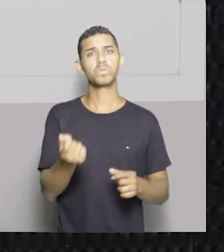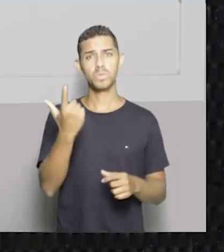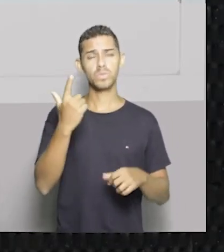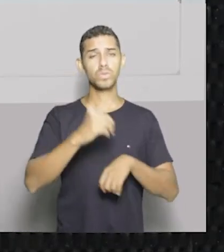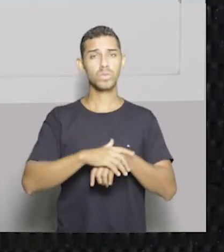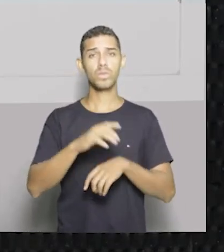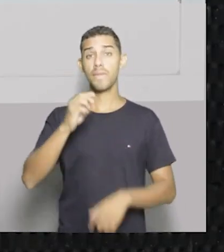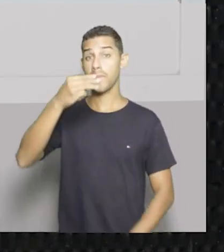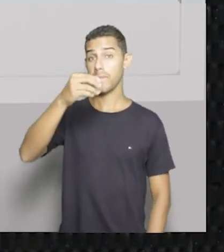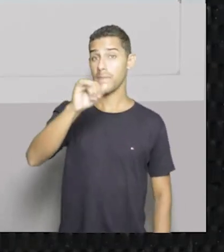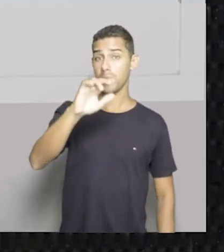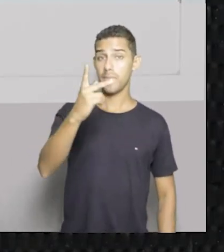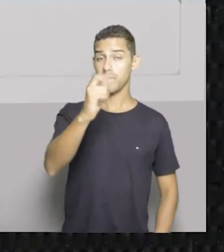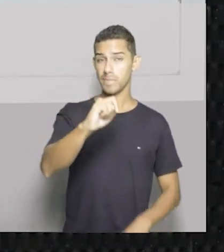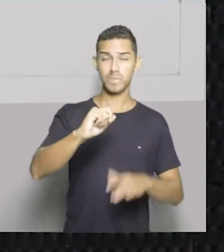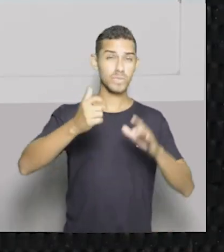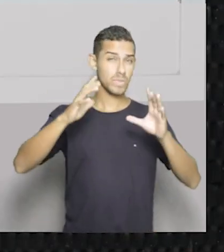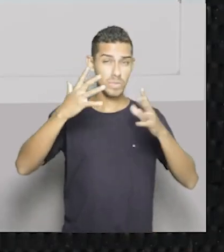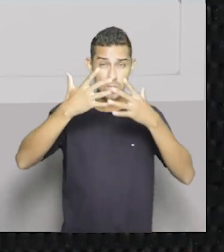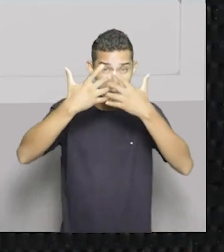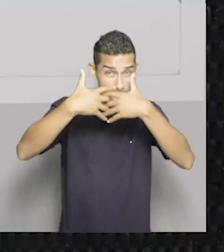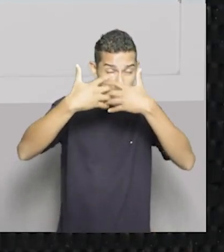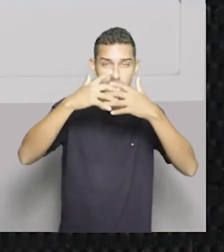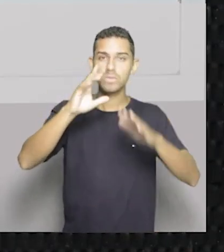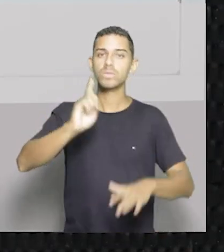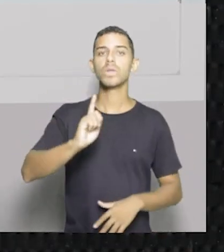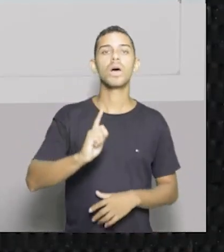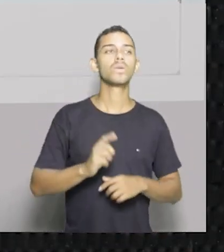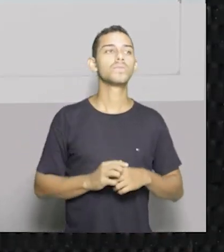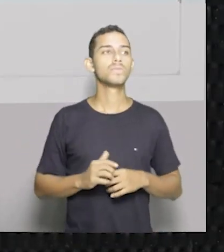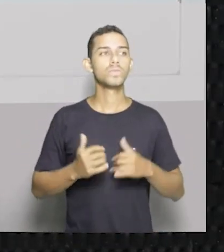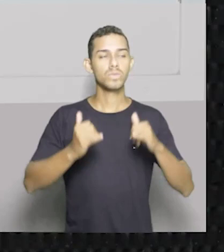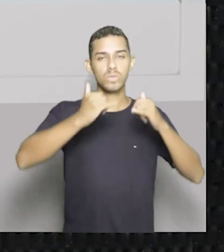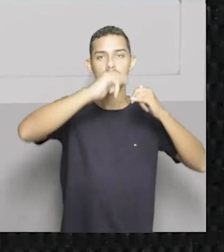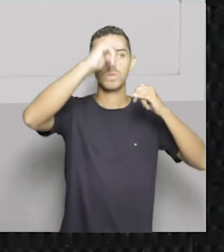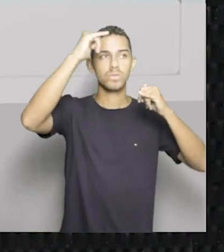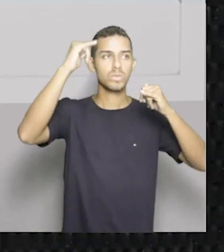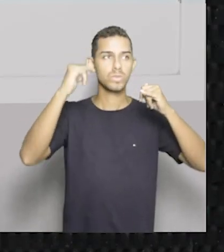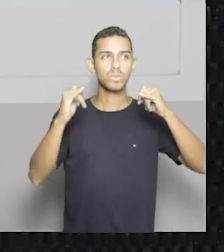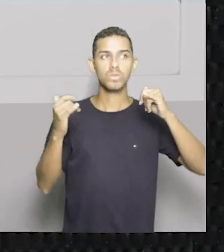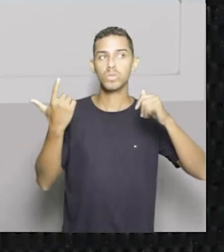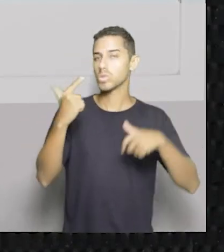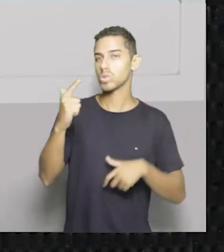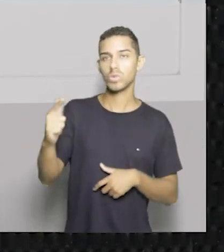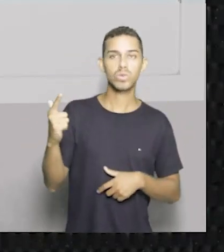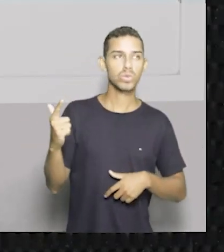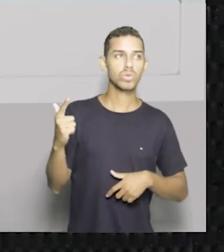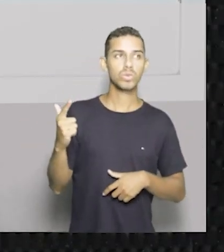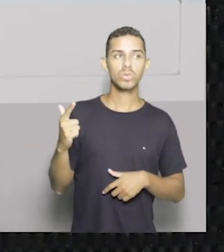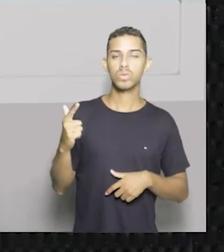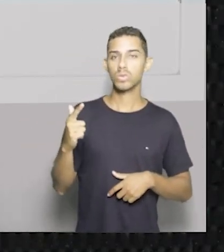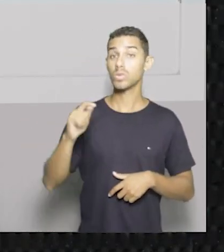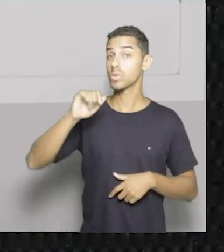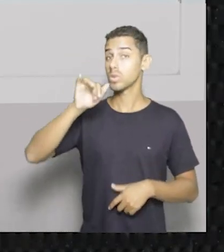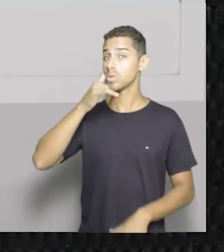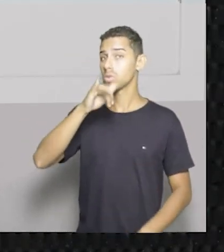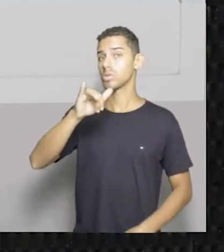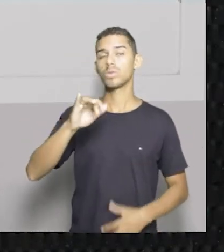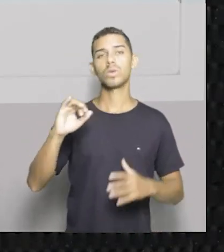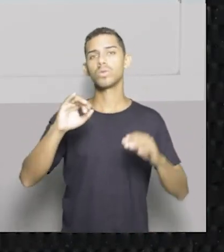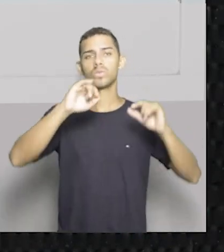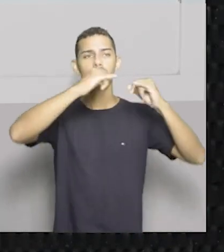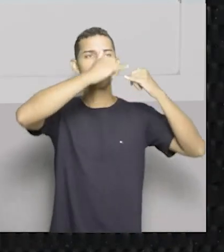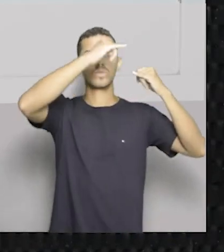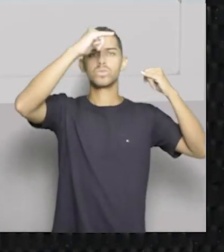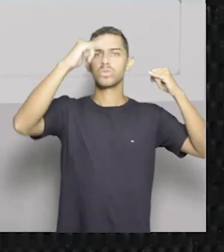uma malha complexa, mas não. Como aqui é só um voltímetro e não tem corrente para cá, é como se essa parte